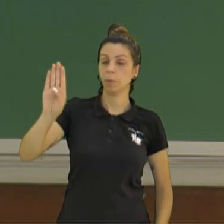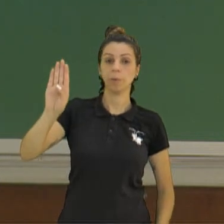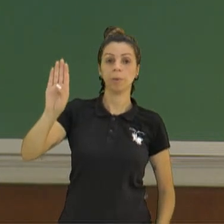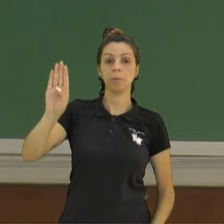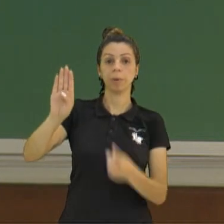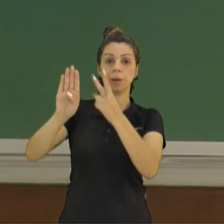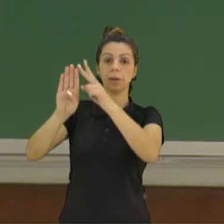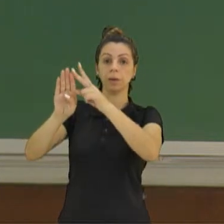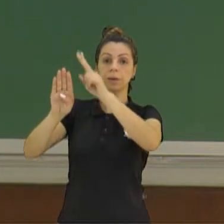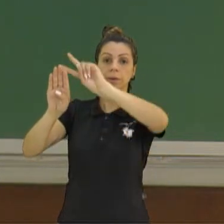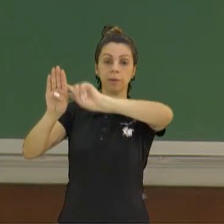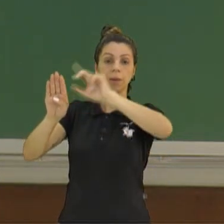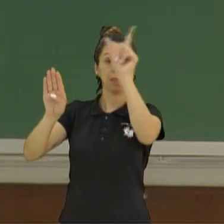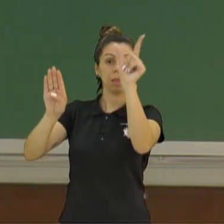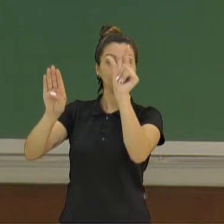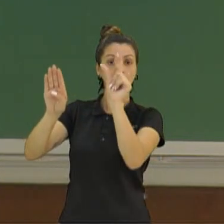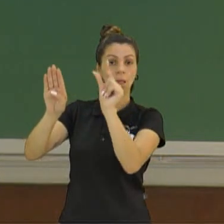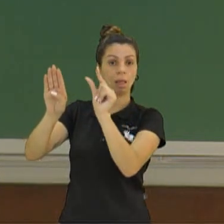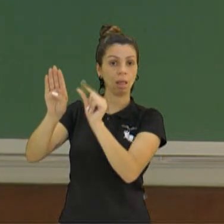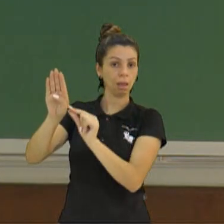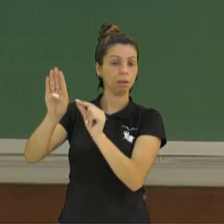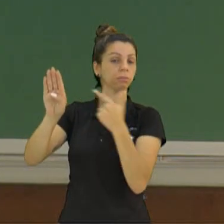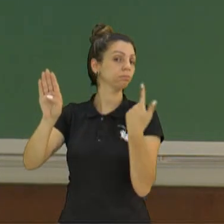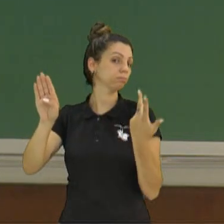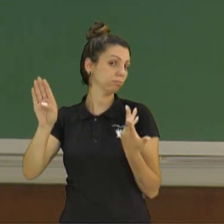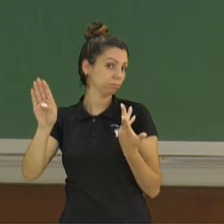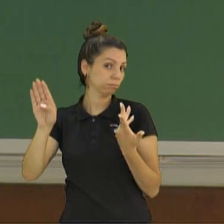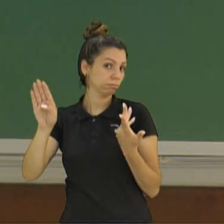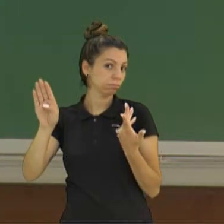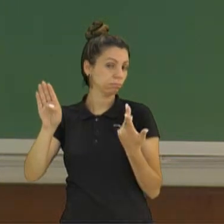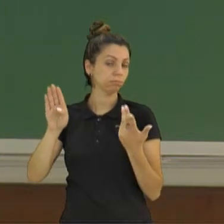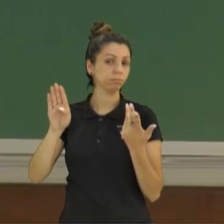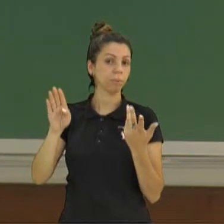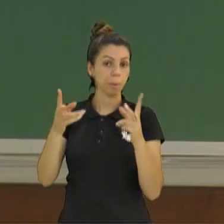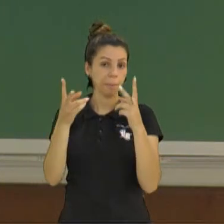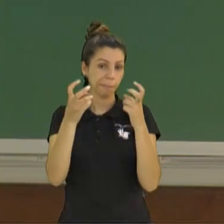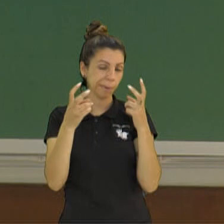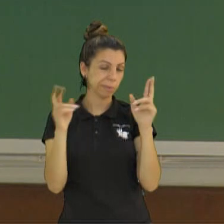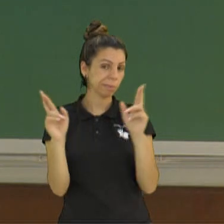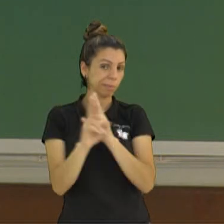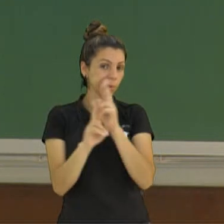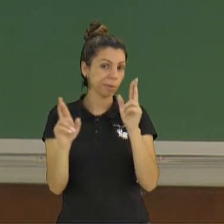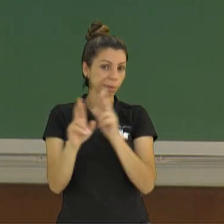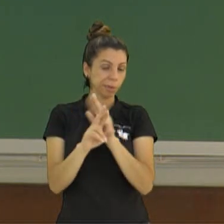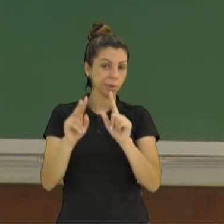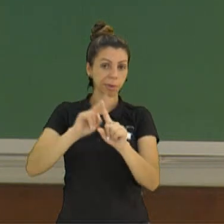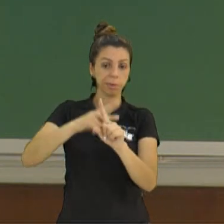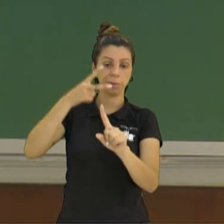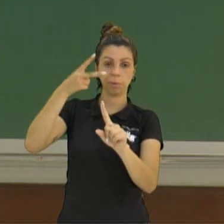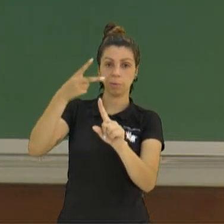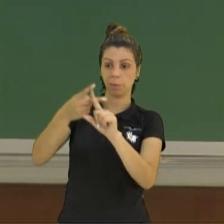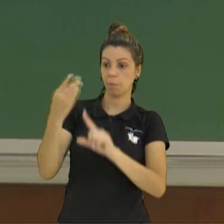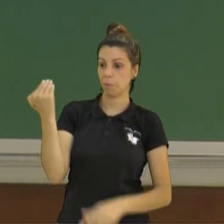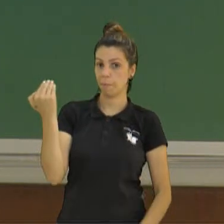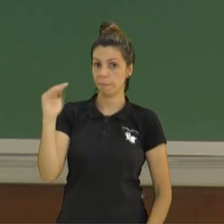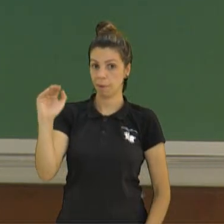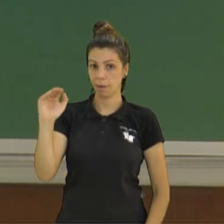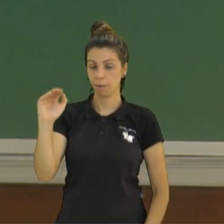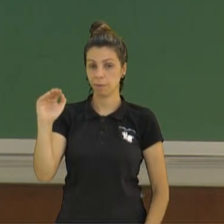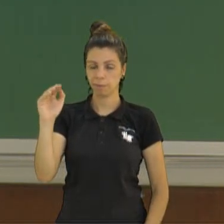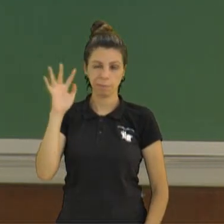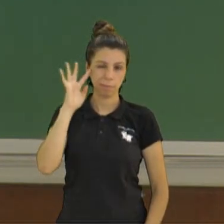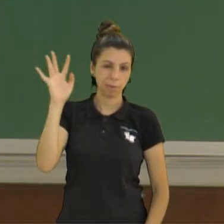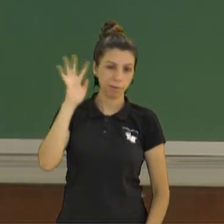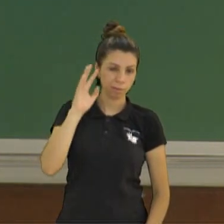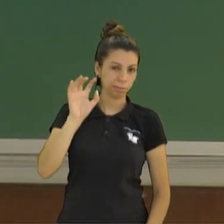metade, ou seja, o B está diminuindo. Né? E perceba a relação, dobro e metade. Tá? Pense um pouquinho